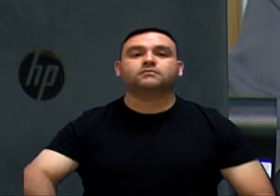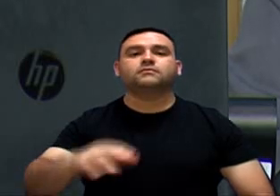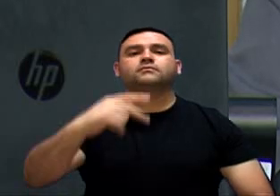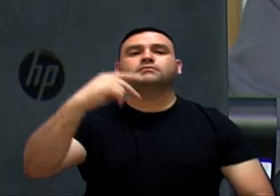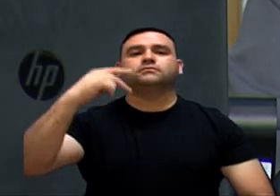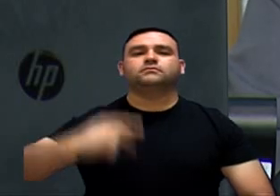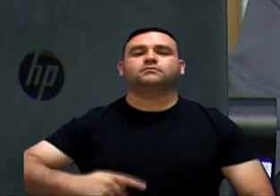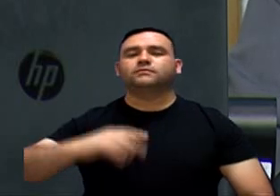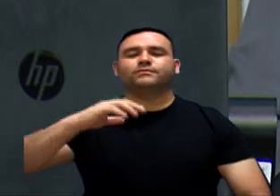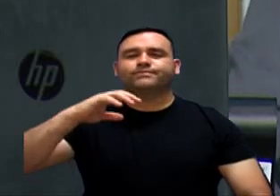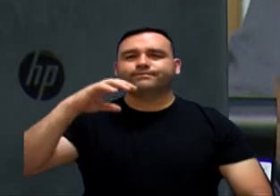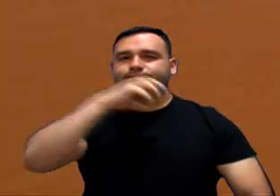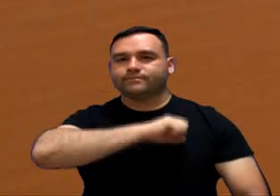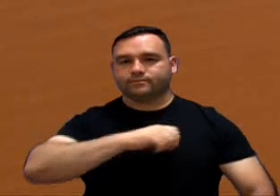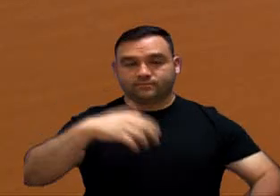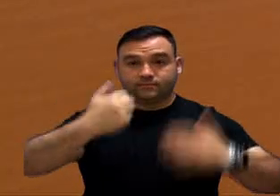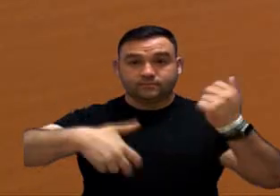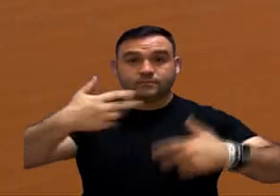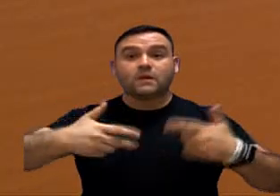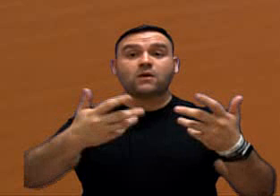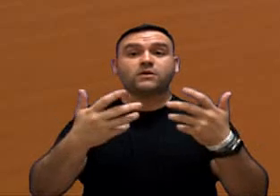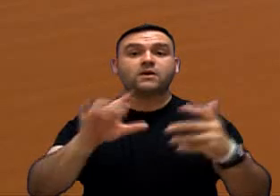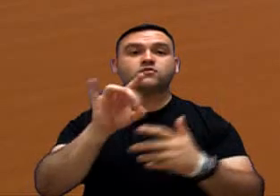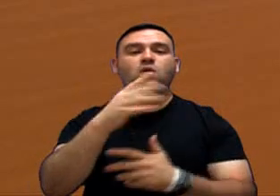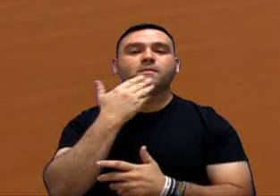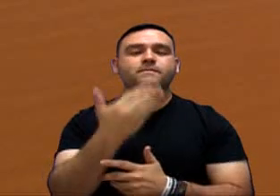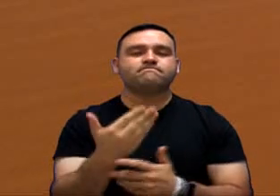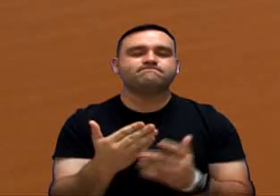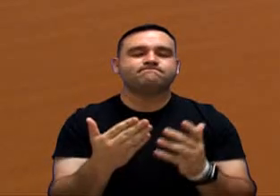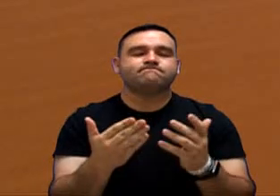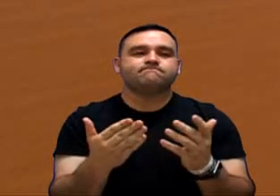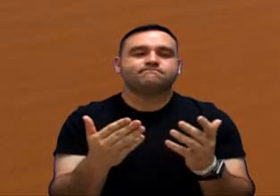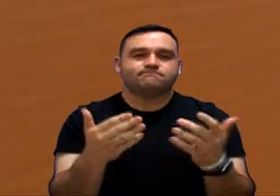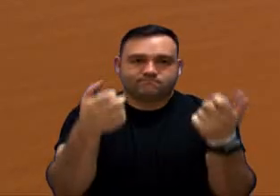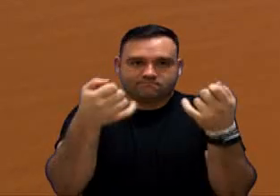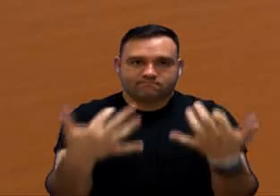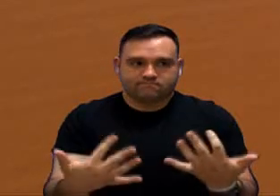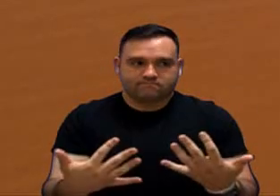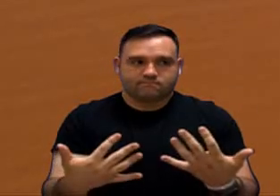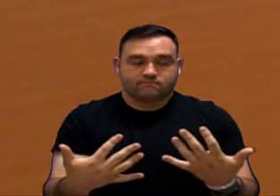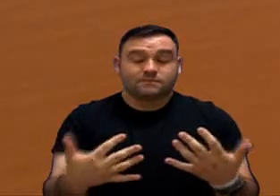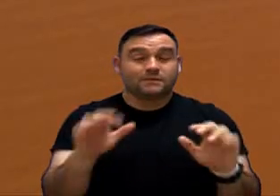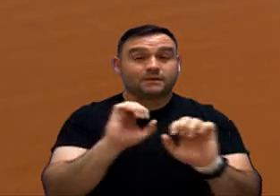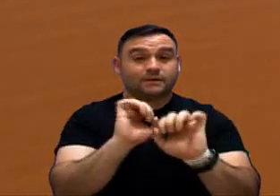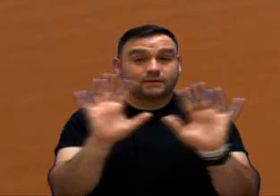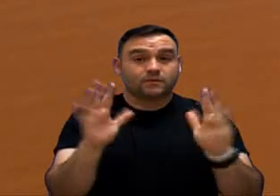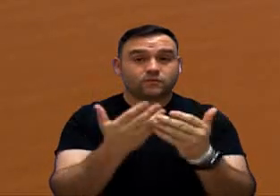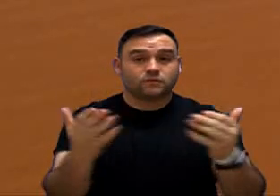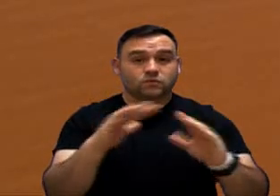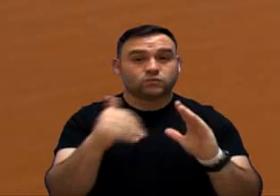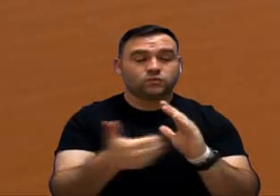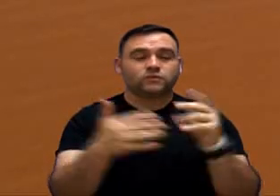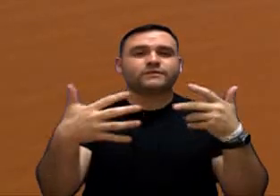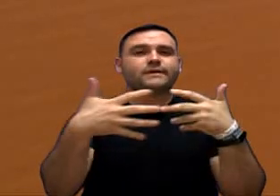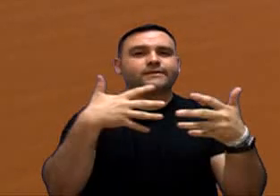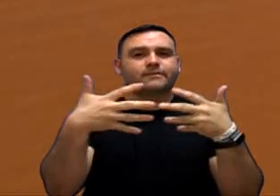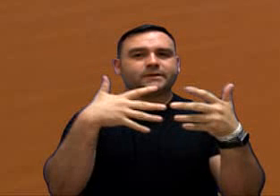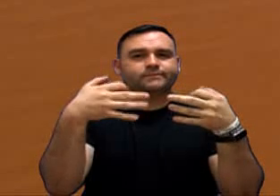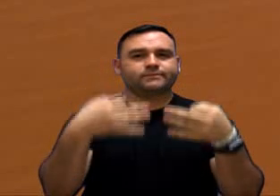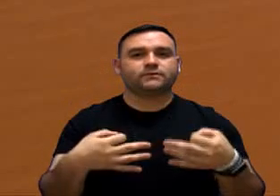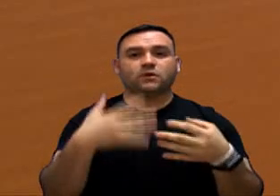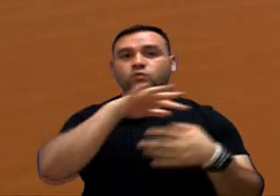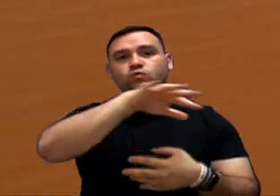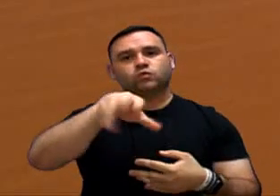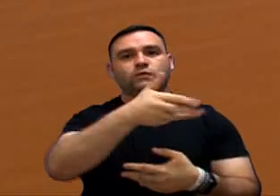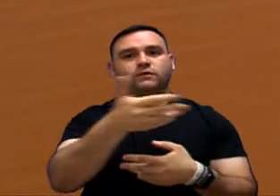Presidente, rapidamente, eu gostaria somente de deixar aqui claro, nítido e transparente, o que